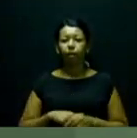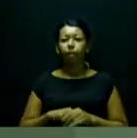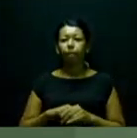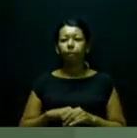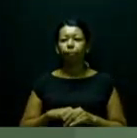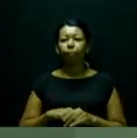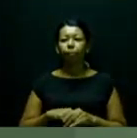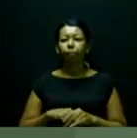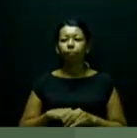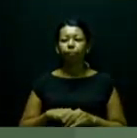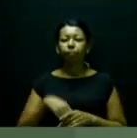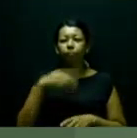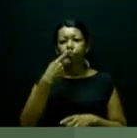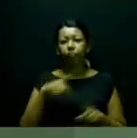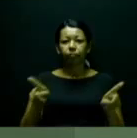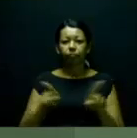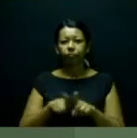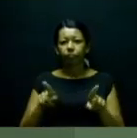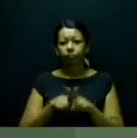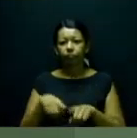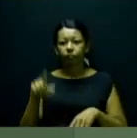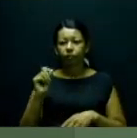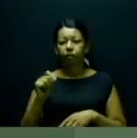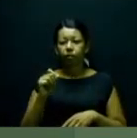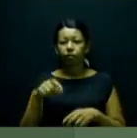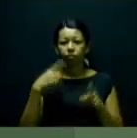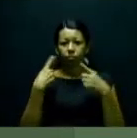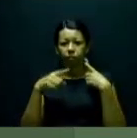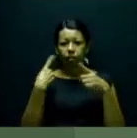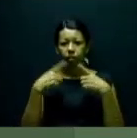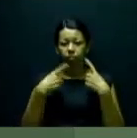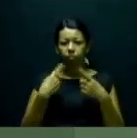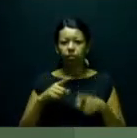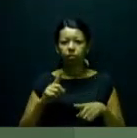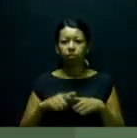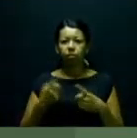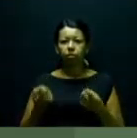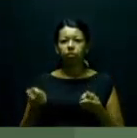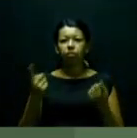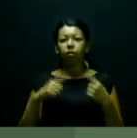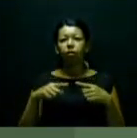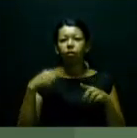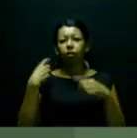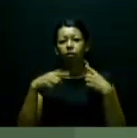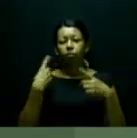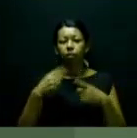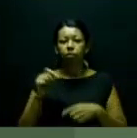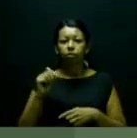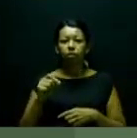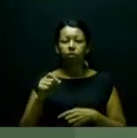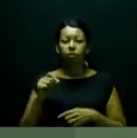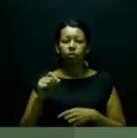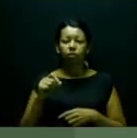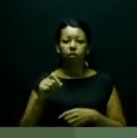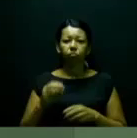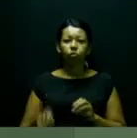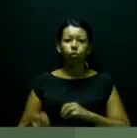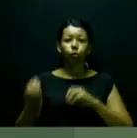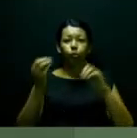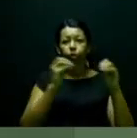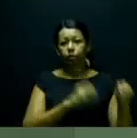E eu ia fazer aqui também uma reclamação. Isso vai se tornar uma reclamação, que é a questão da